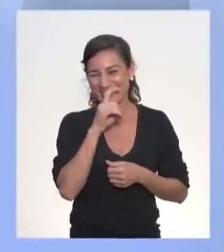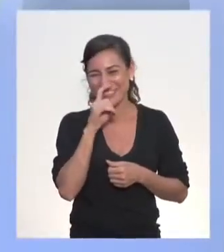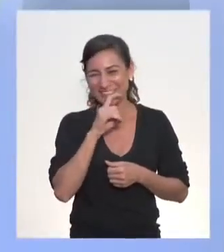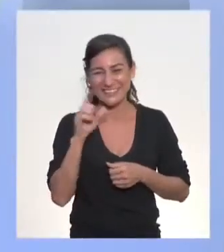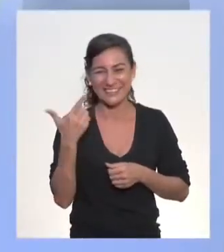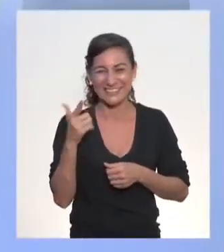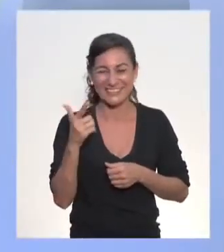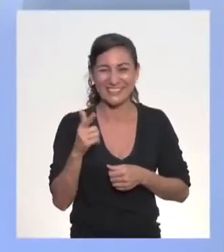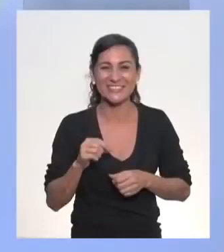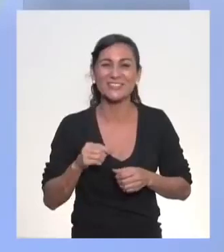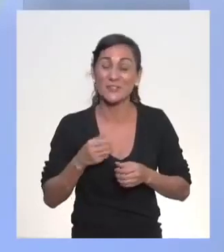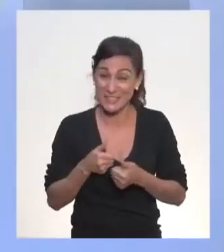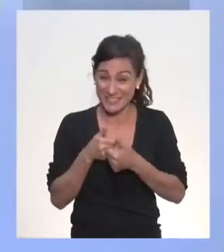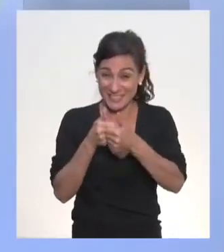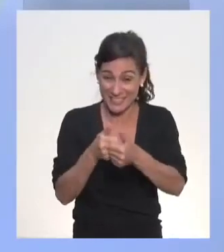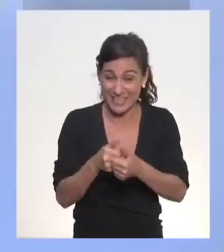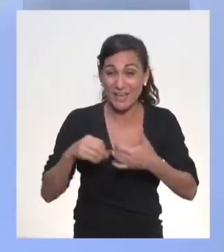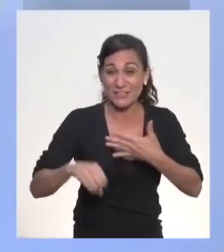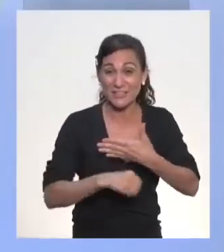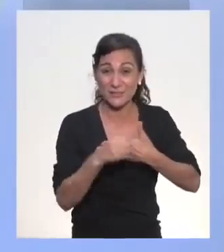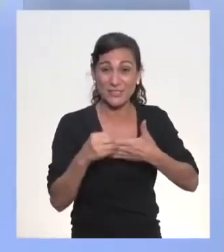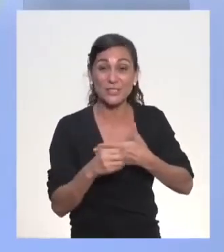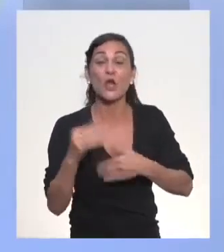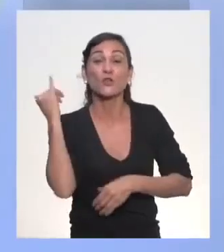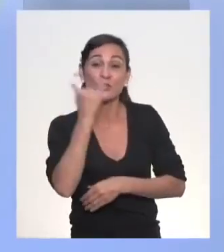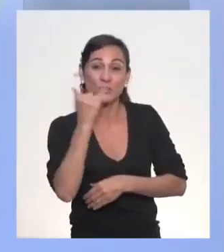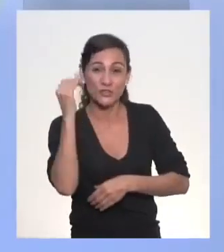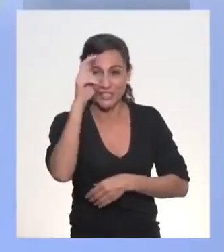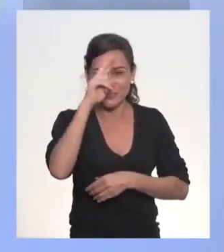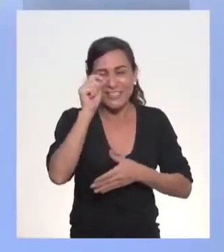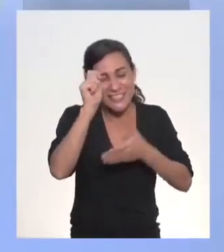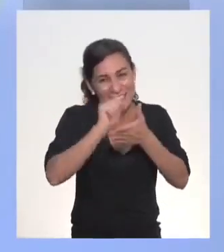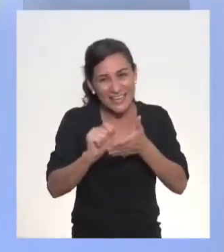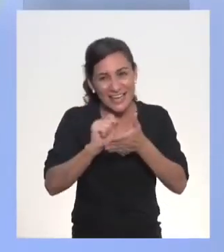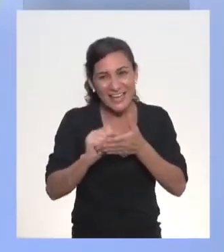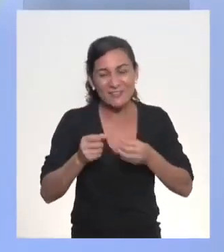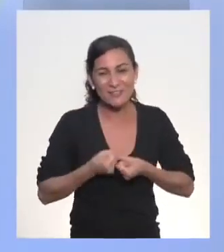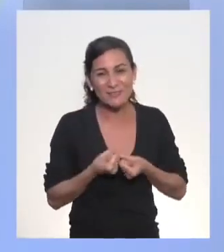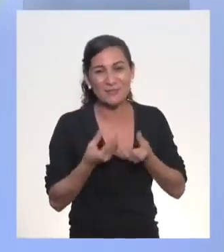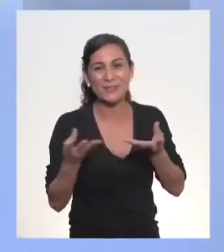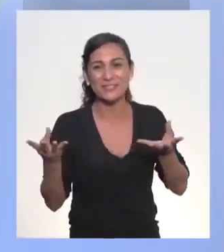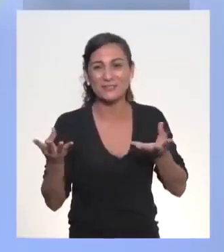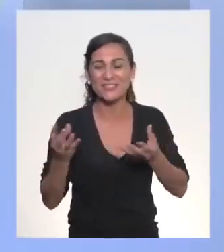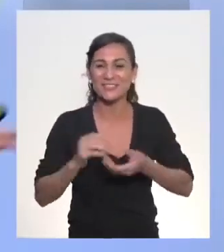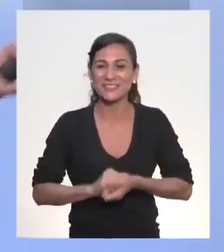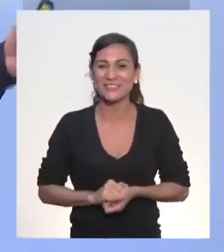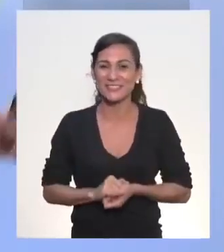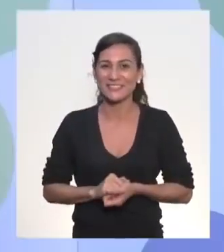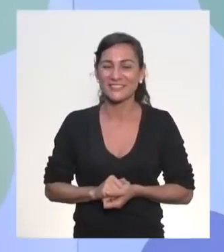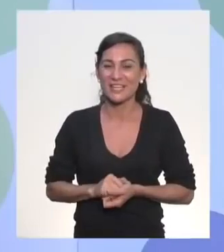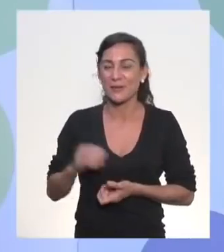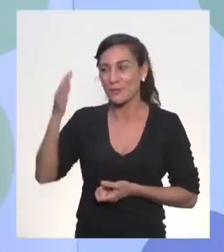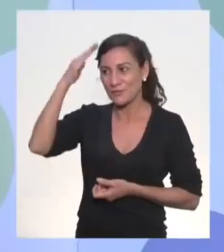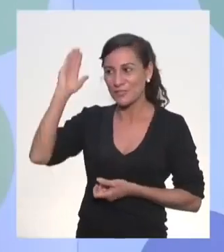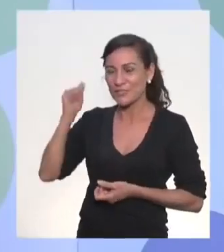Portuguesa CMSP_M, nos conte a história. Escreve, manda pra gente, a gente quer ler. Tá bom? Professora Tayana?